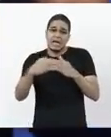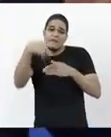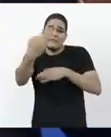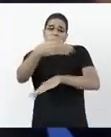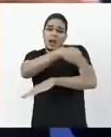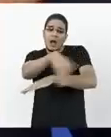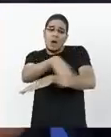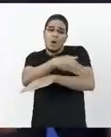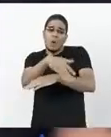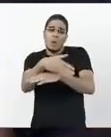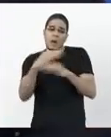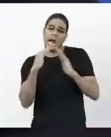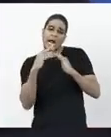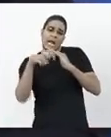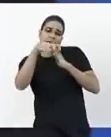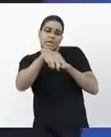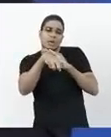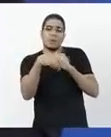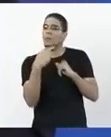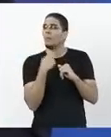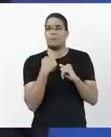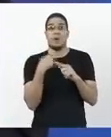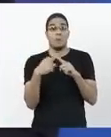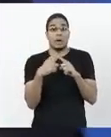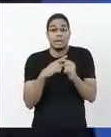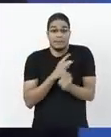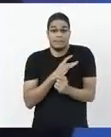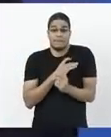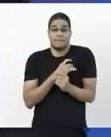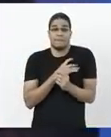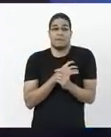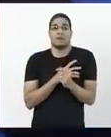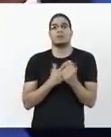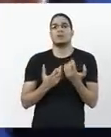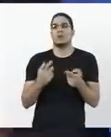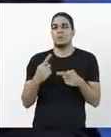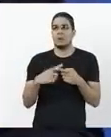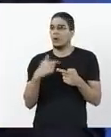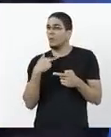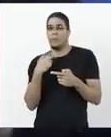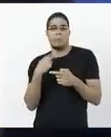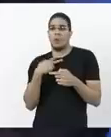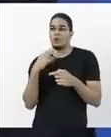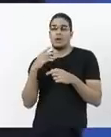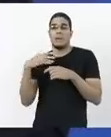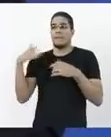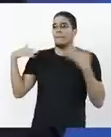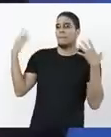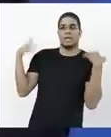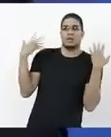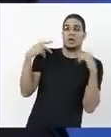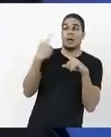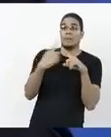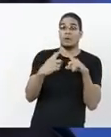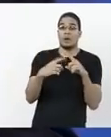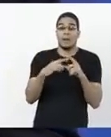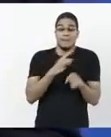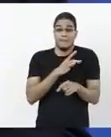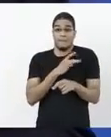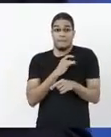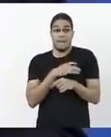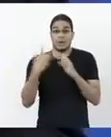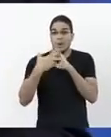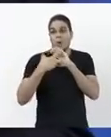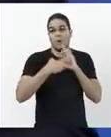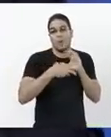não podem mais ir às praças porque estão ocupadas muitas das vezes por bandido. Que as pessoas estão sendo mortas constantemente. De que as